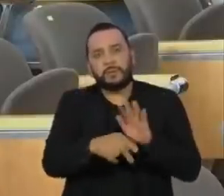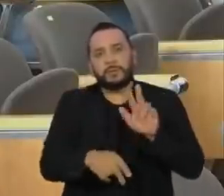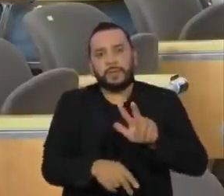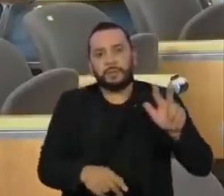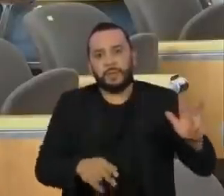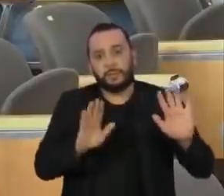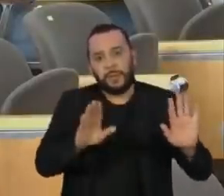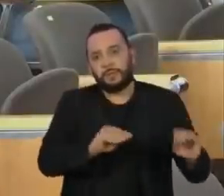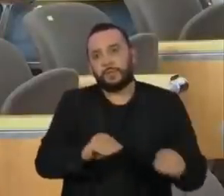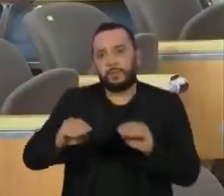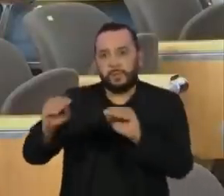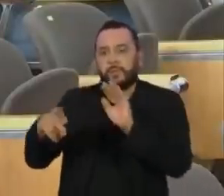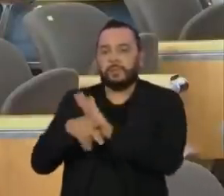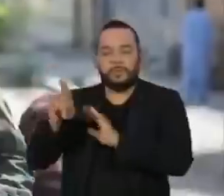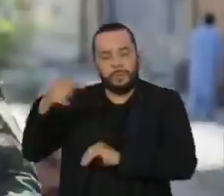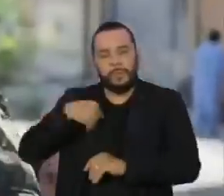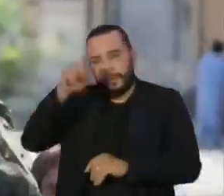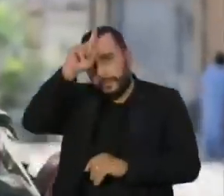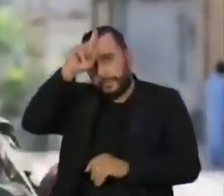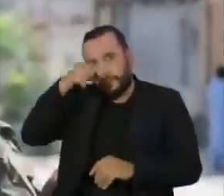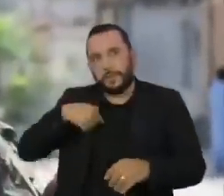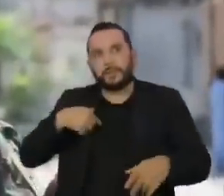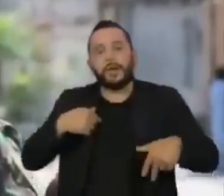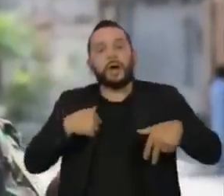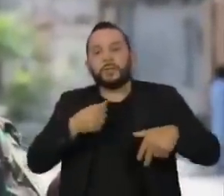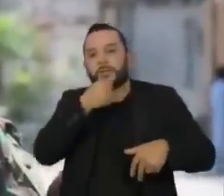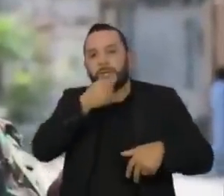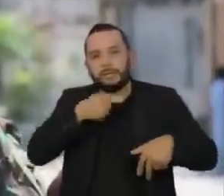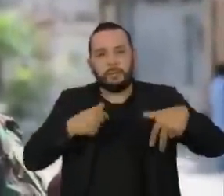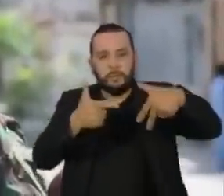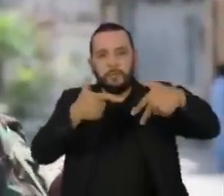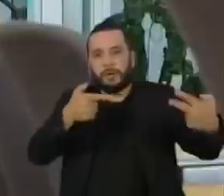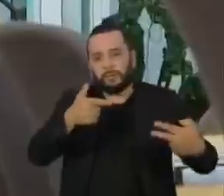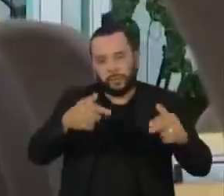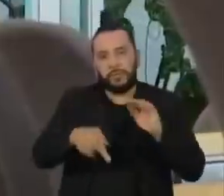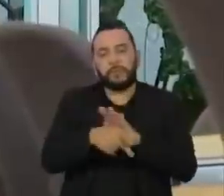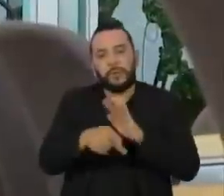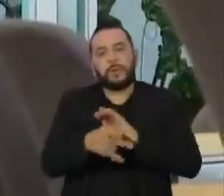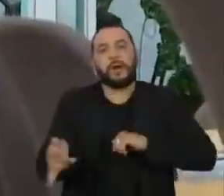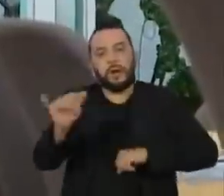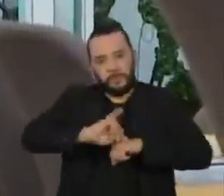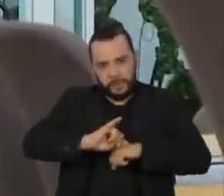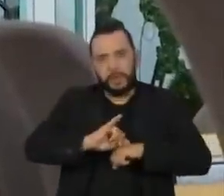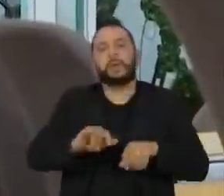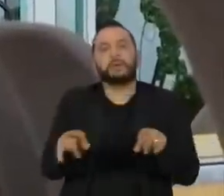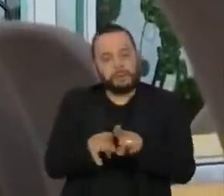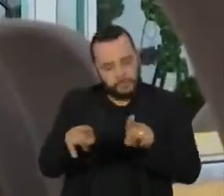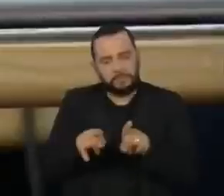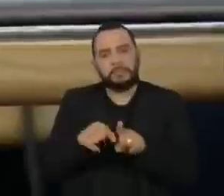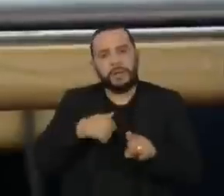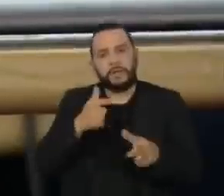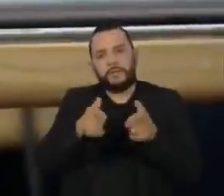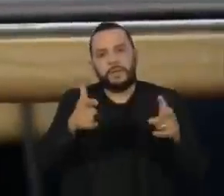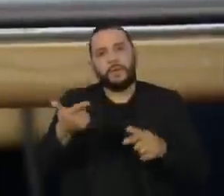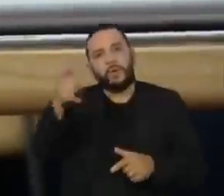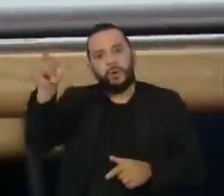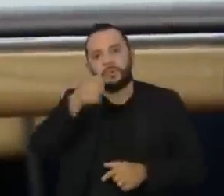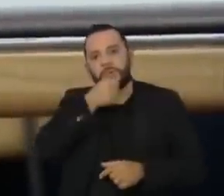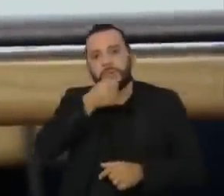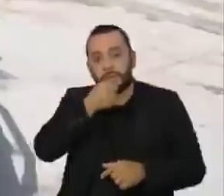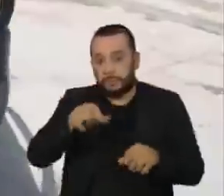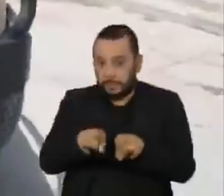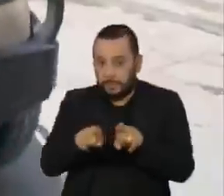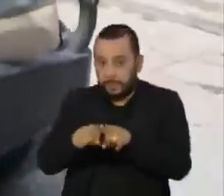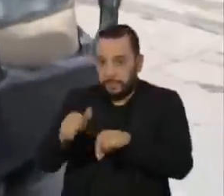ele está na Alemanha os talibãs Mataram um familiar do jornalista em cabo e feriram gravemente outro há relatos de que diversos